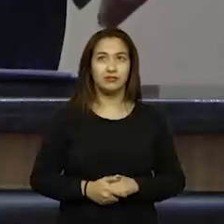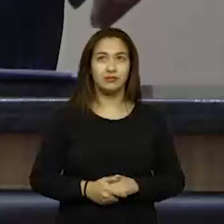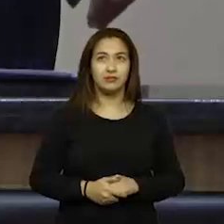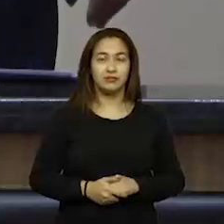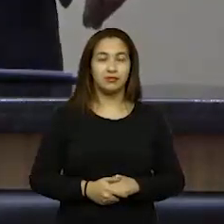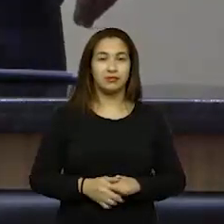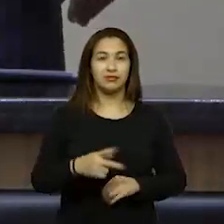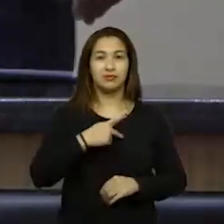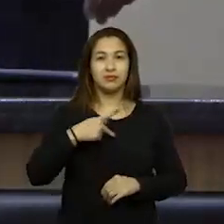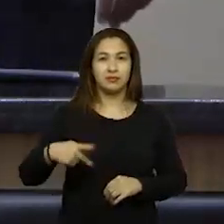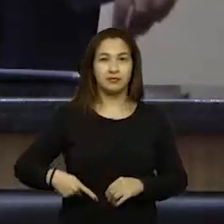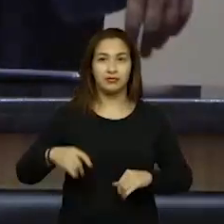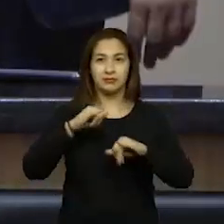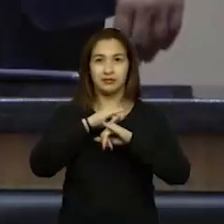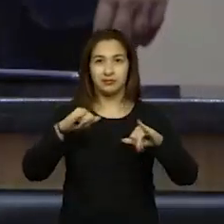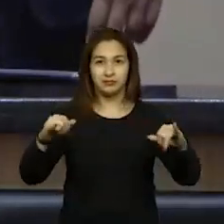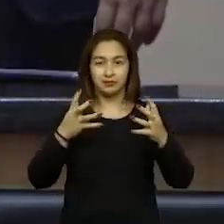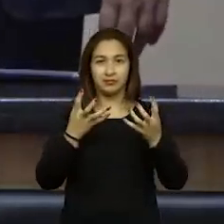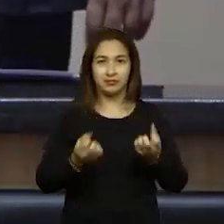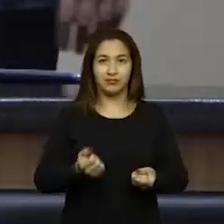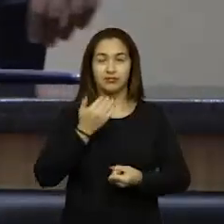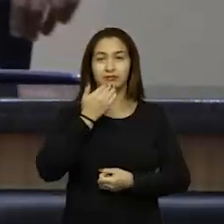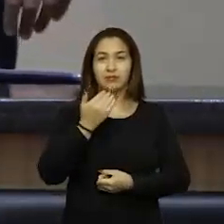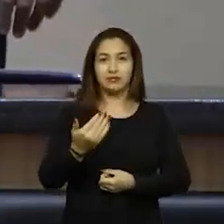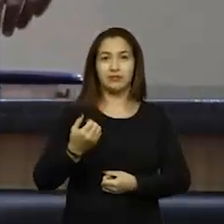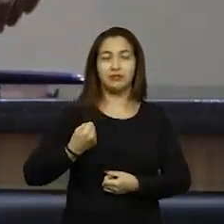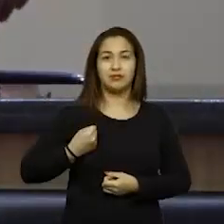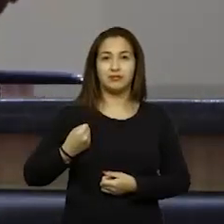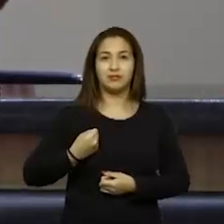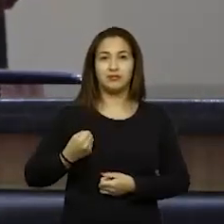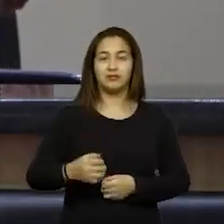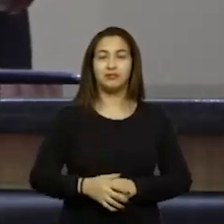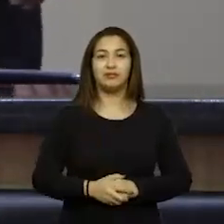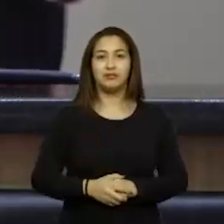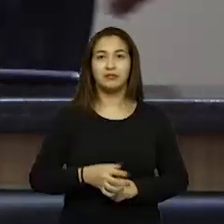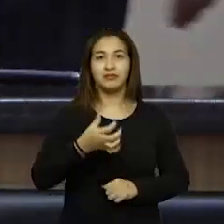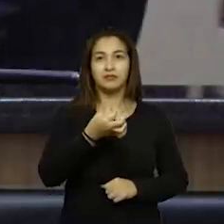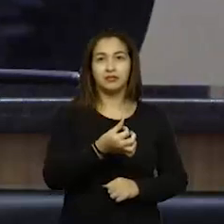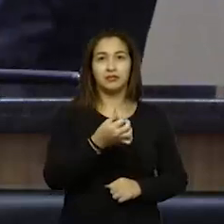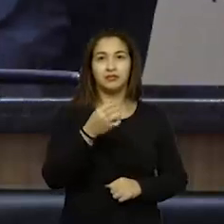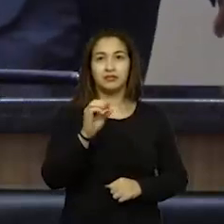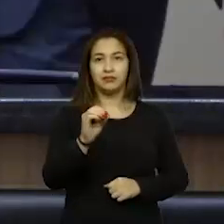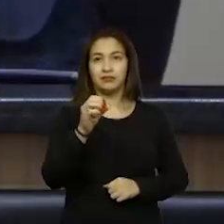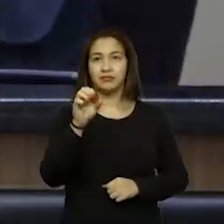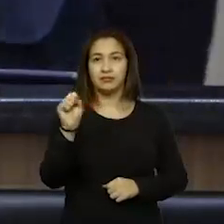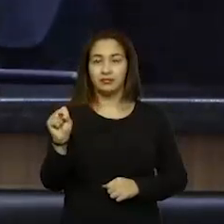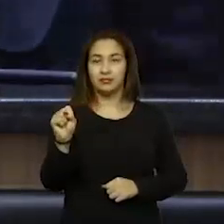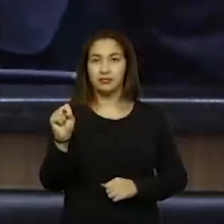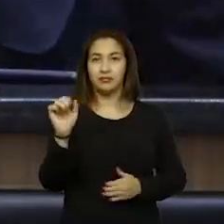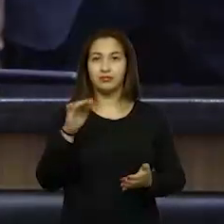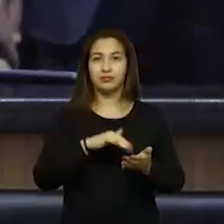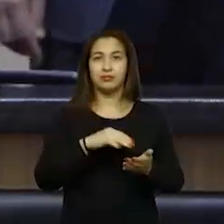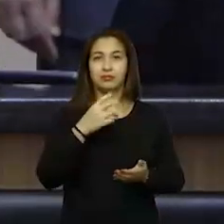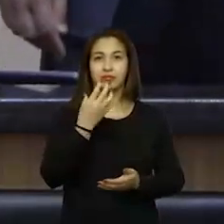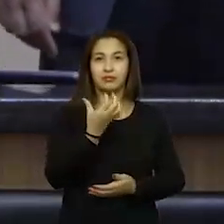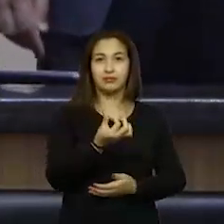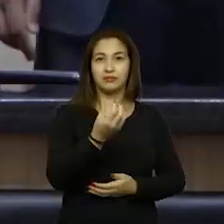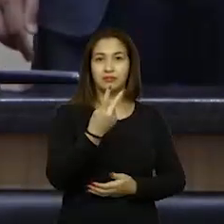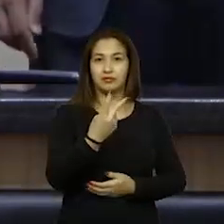Esta presidência comunica que difere os seguintes requerimentos. Requerimento 608 a